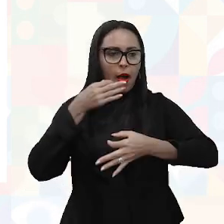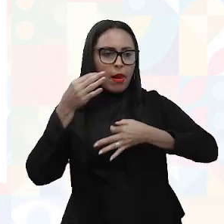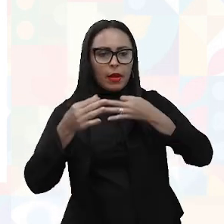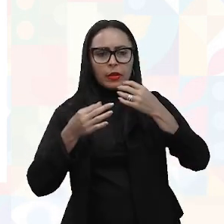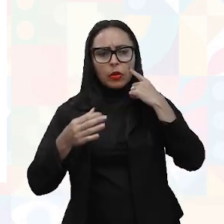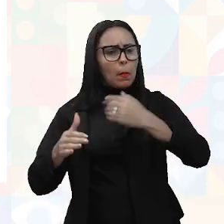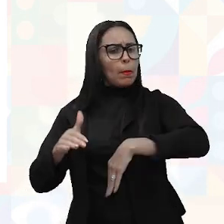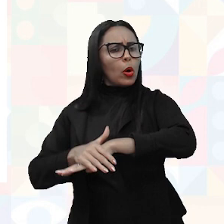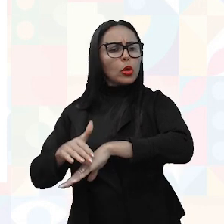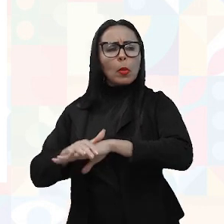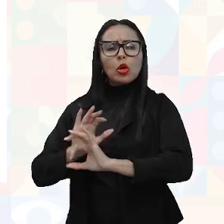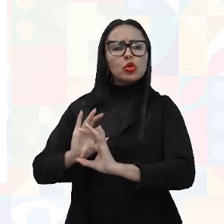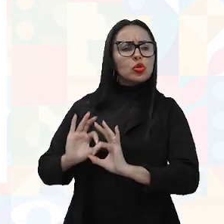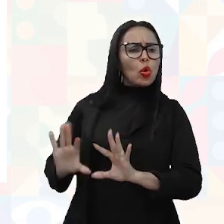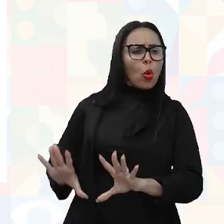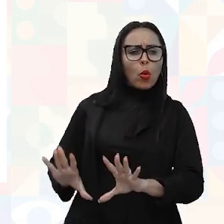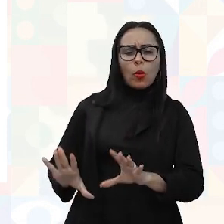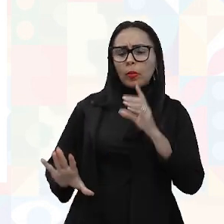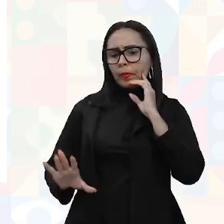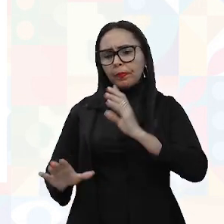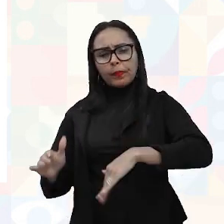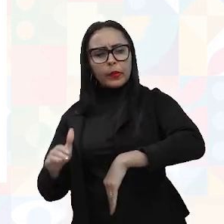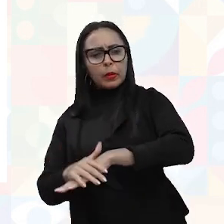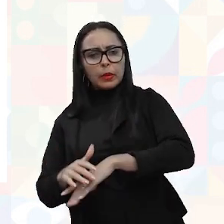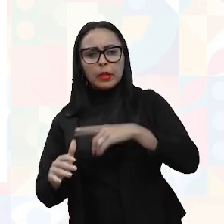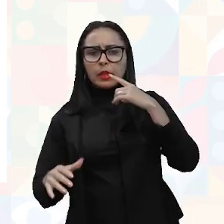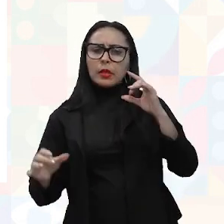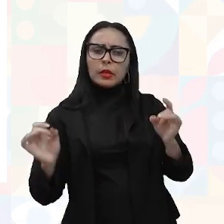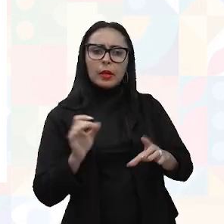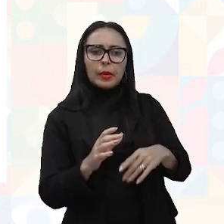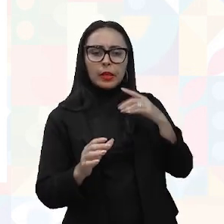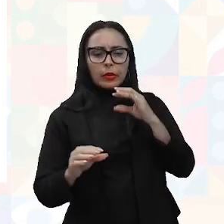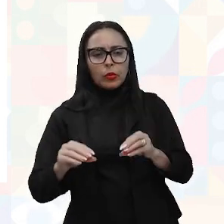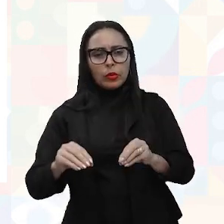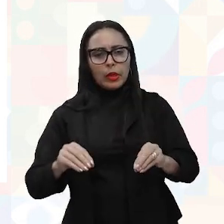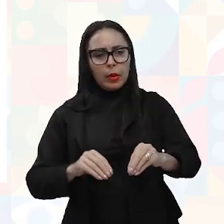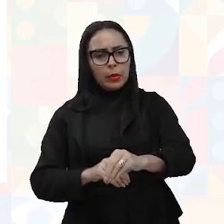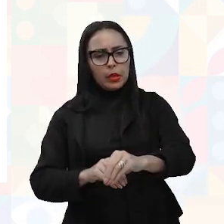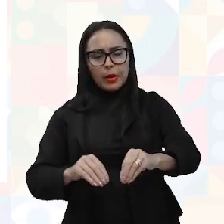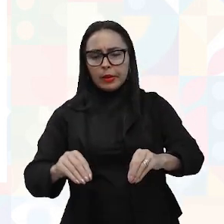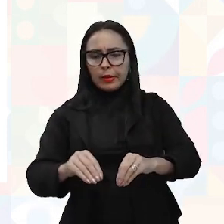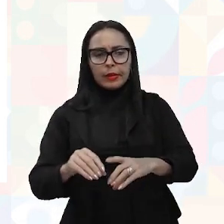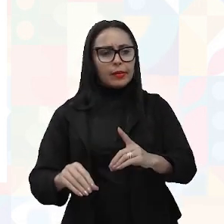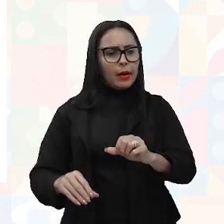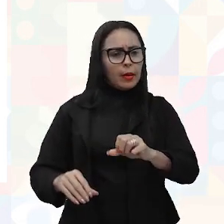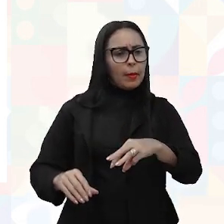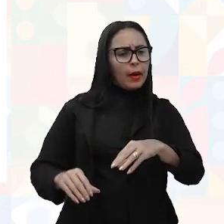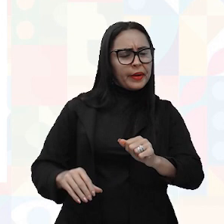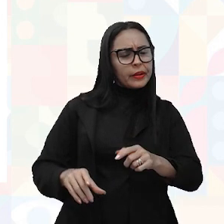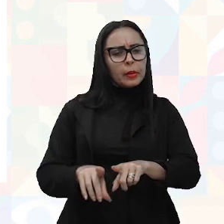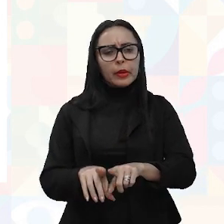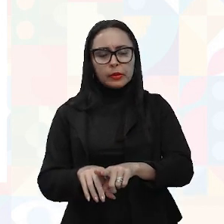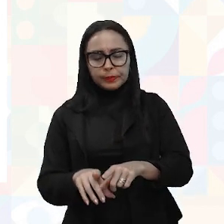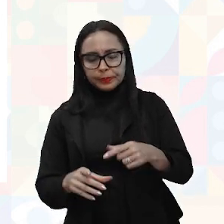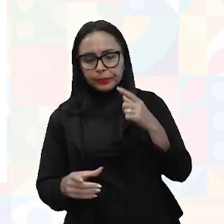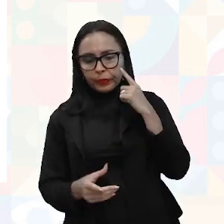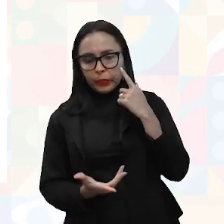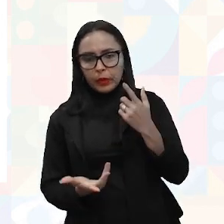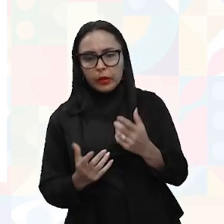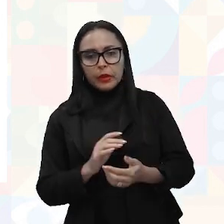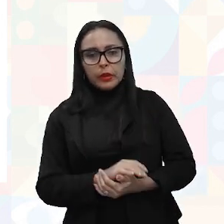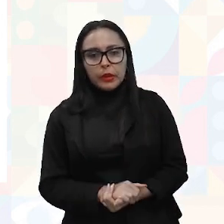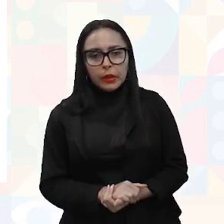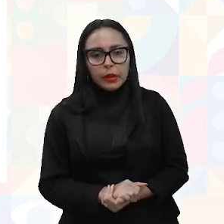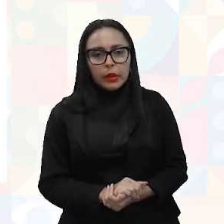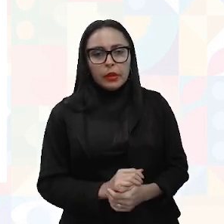bola por jogar bola. O jogo ali termina em si. Se você está jogando dama, o jogo termina em si. Você vai pensar, mas e jogos como Resident